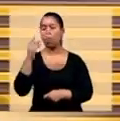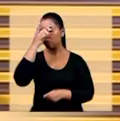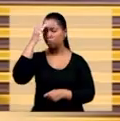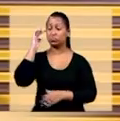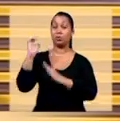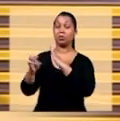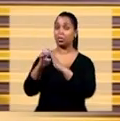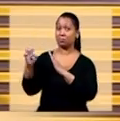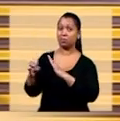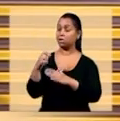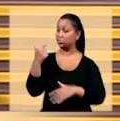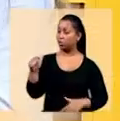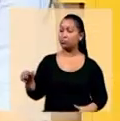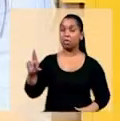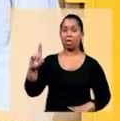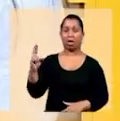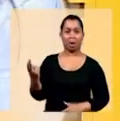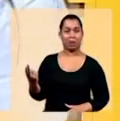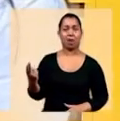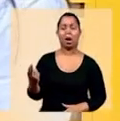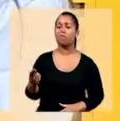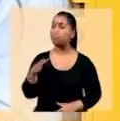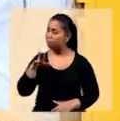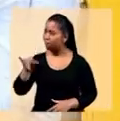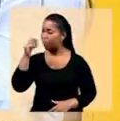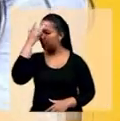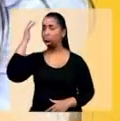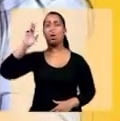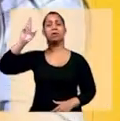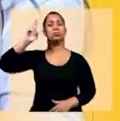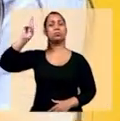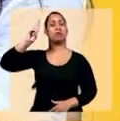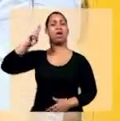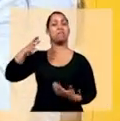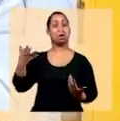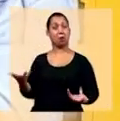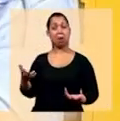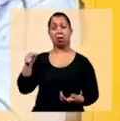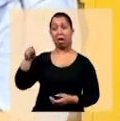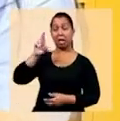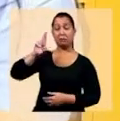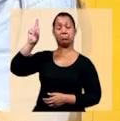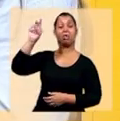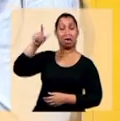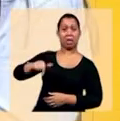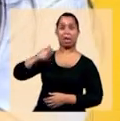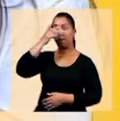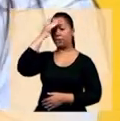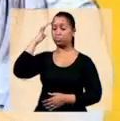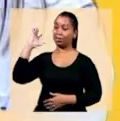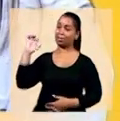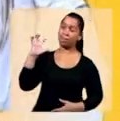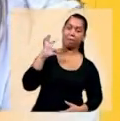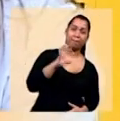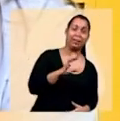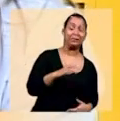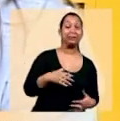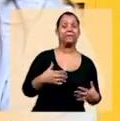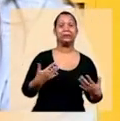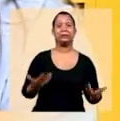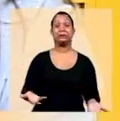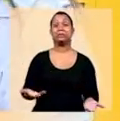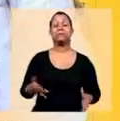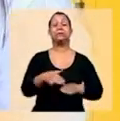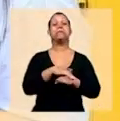procurando o RH ou procurando alguém da empresa. A empresa não tem o RH, o administrativo, alguém responsável. Mas o alguém responsável é justamente o